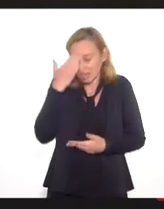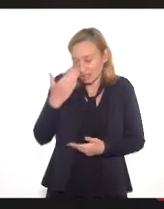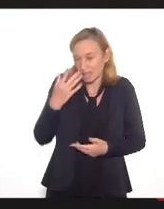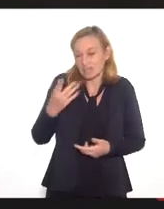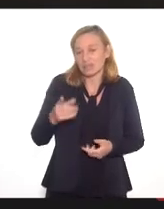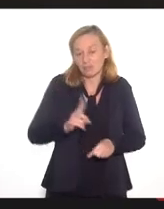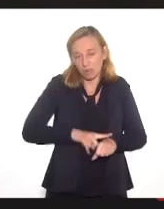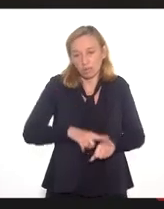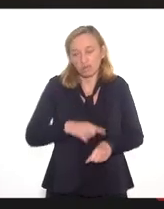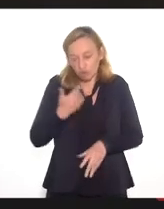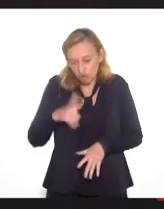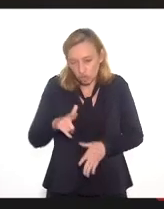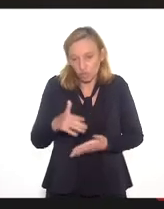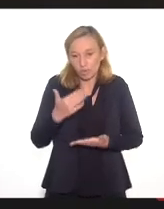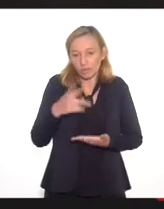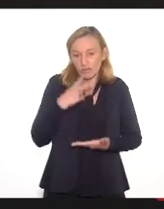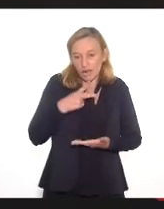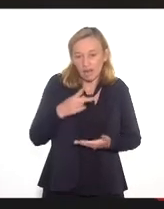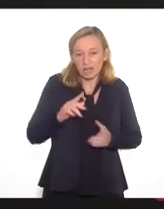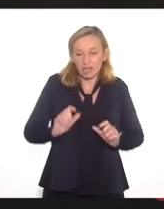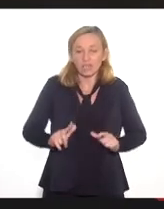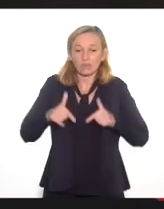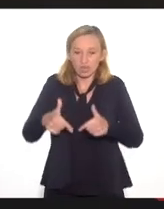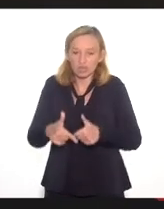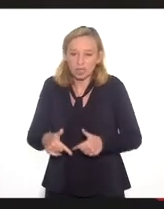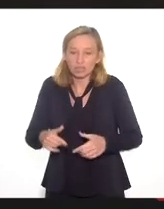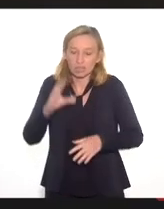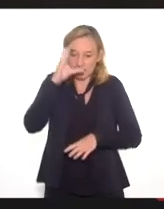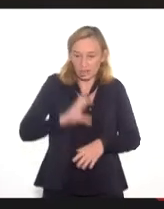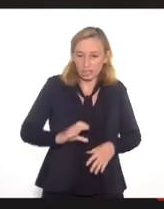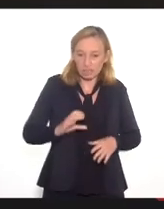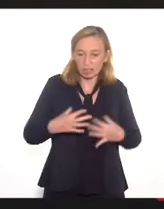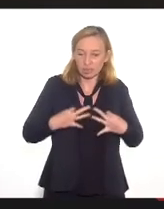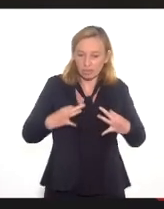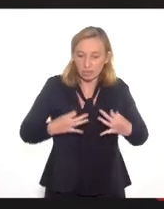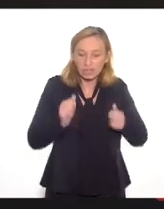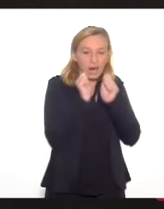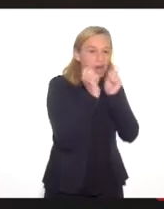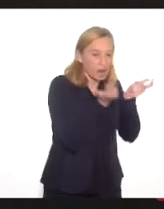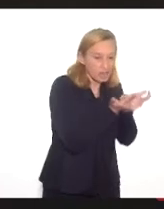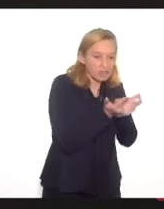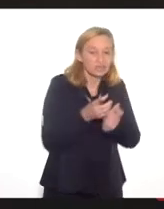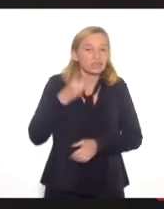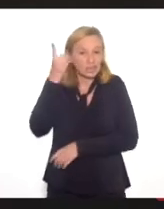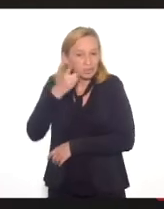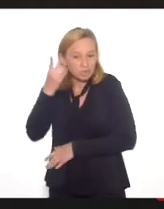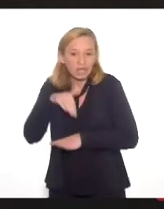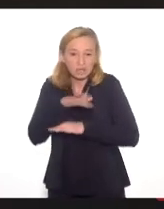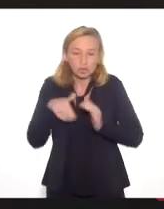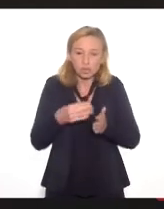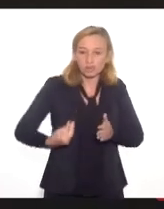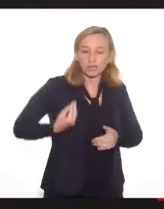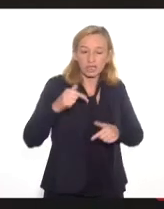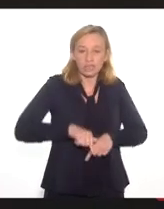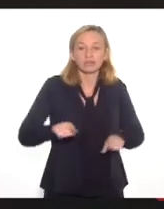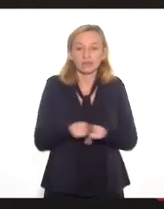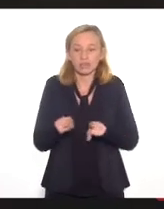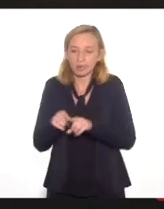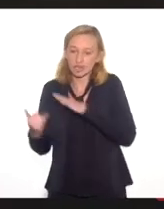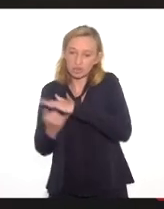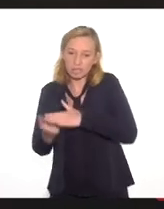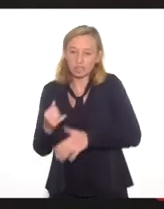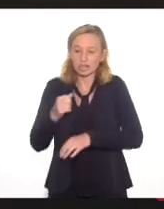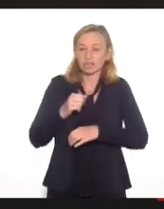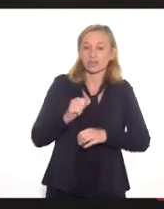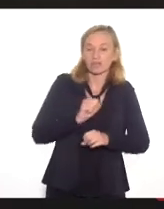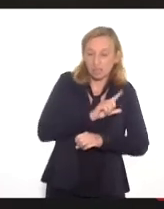espaço mais uma vez e dizer que a Ação da Cidadania está à disposição não só da Lerge da deputada e todos que estão aqui mas também das instituições da sociedade